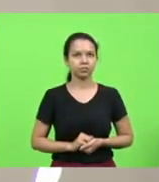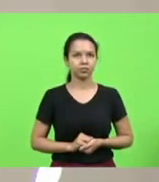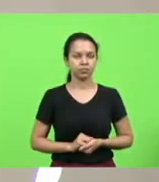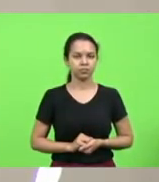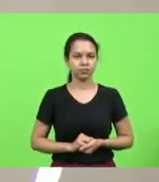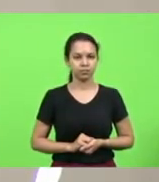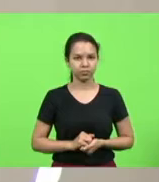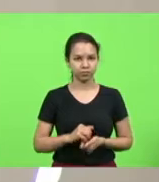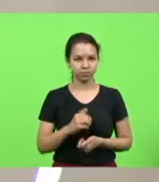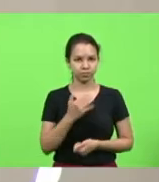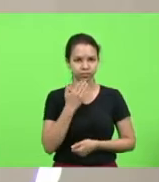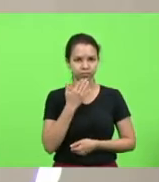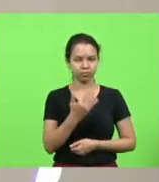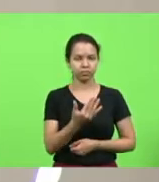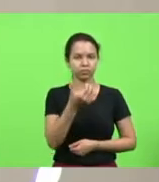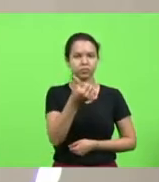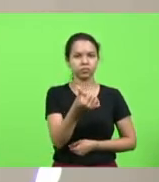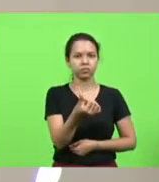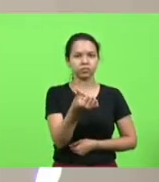Requerimento